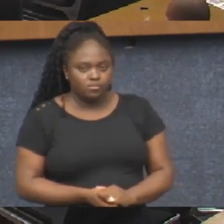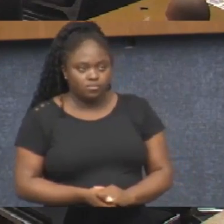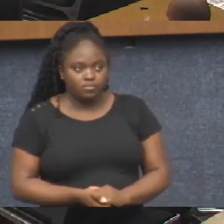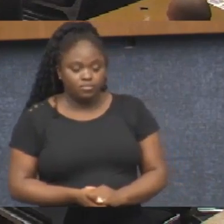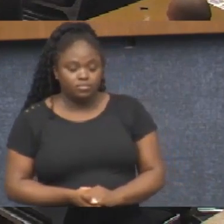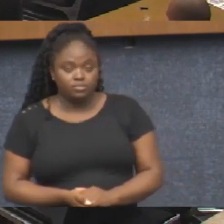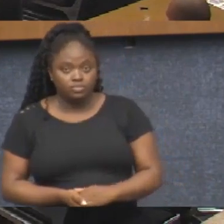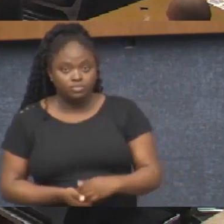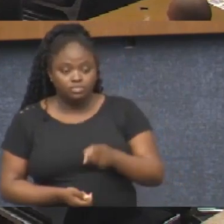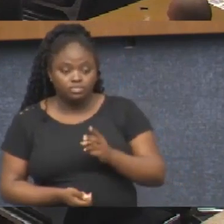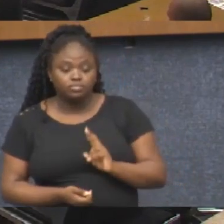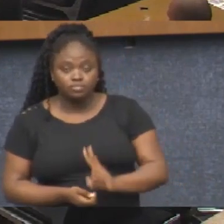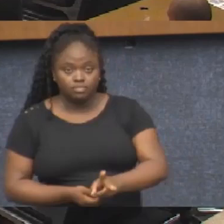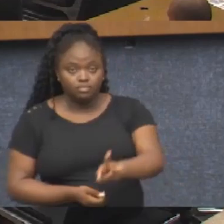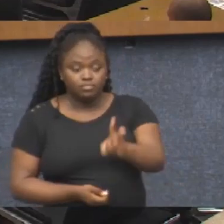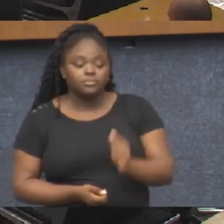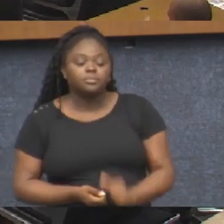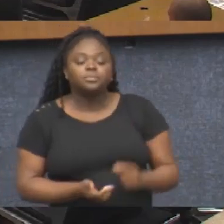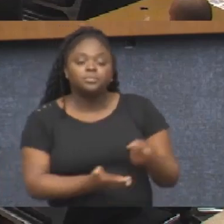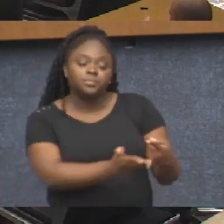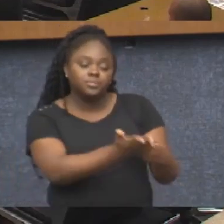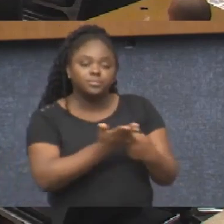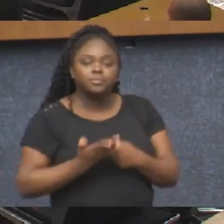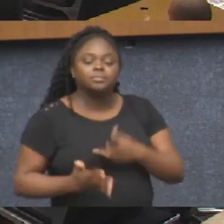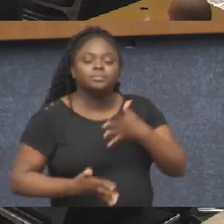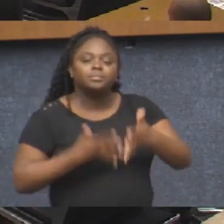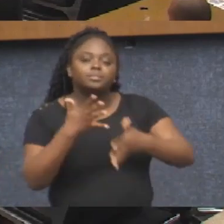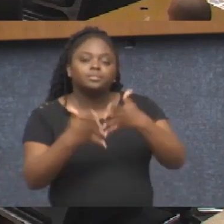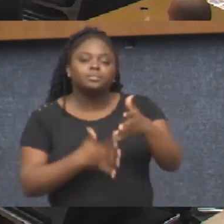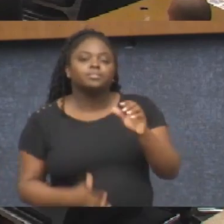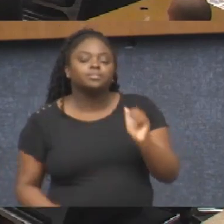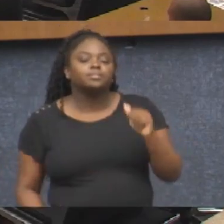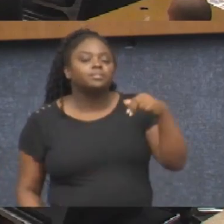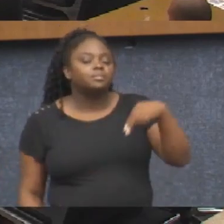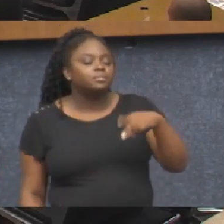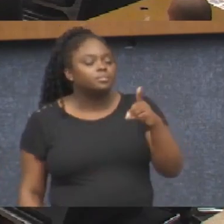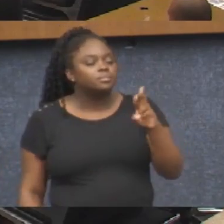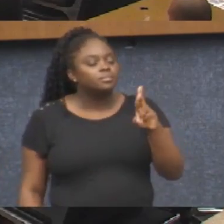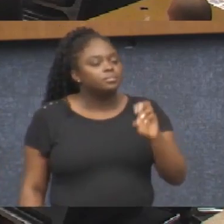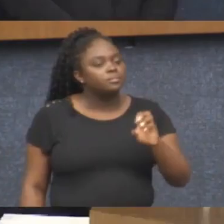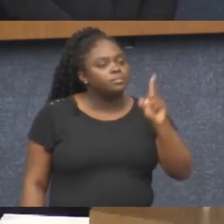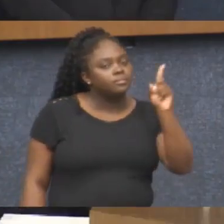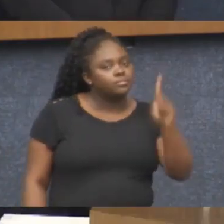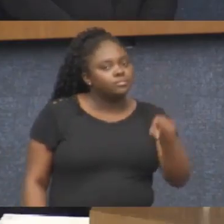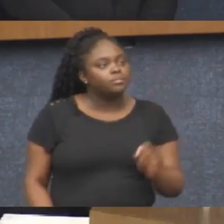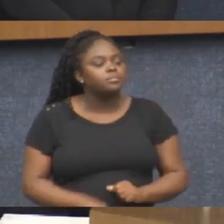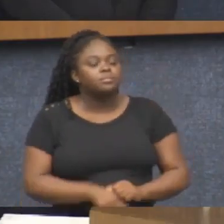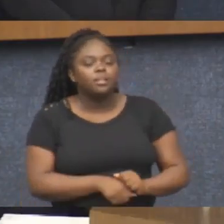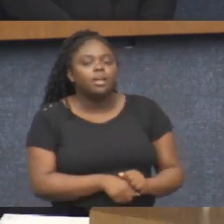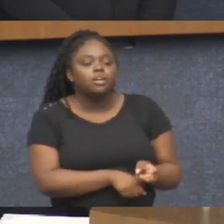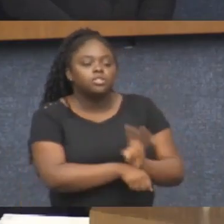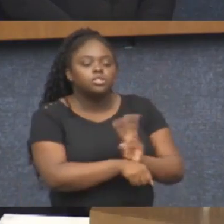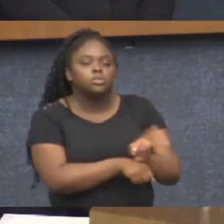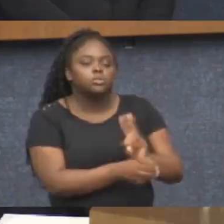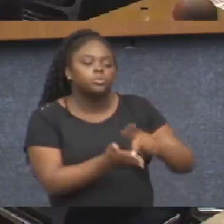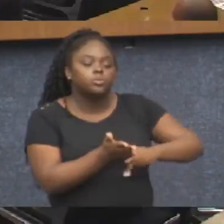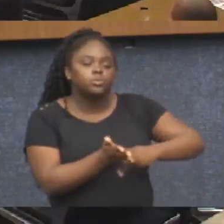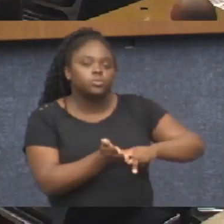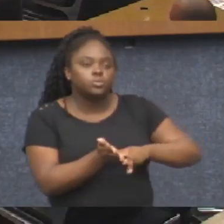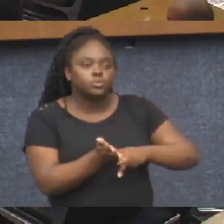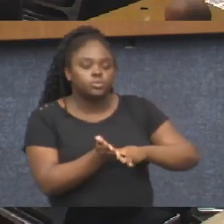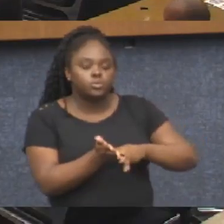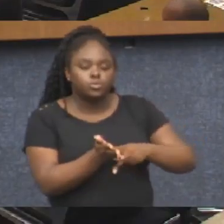e, na sequência, convidamos também para suas breves palavras André Cristiano dos Santos, diretor do Sindicato dos Médicos de Minas